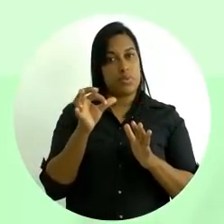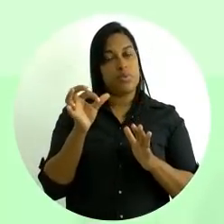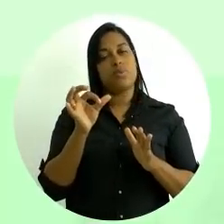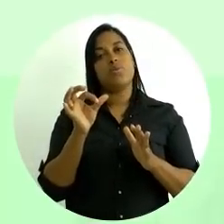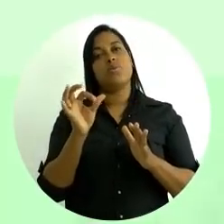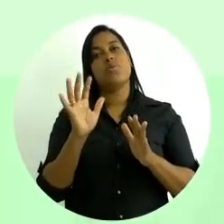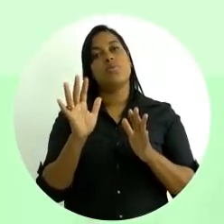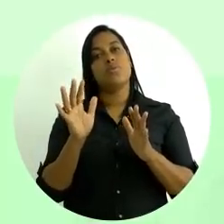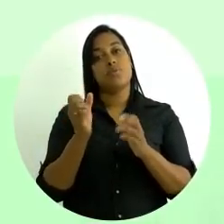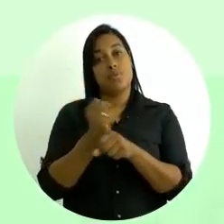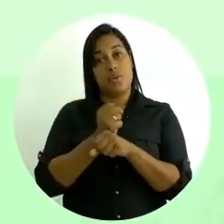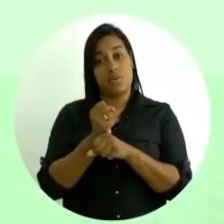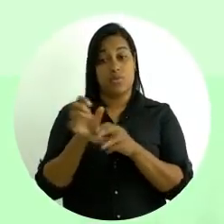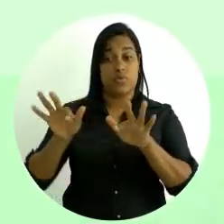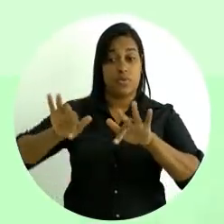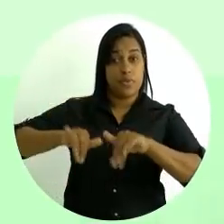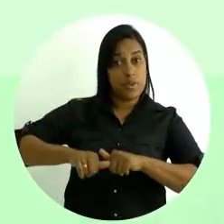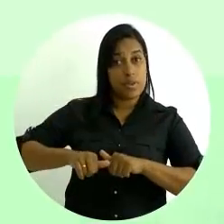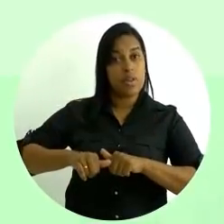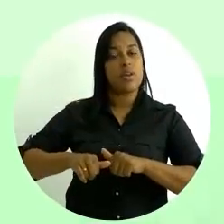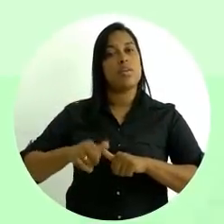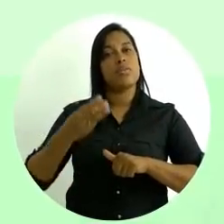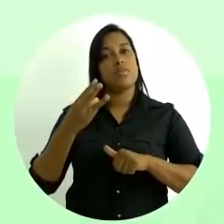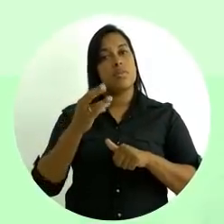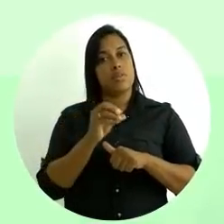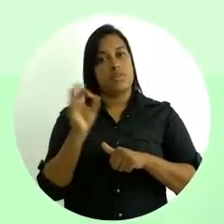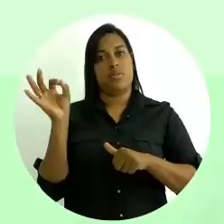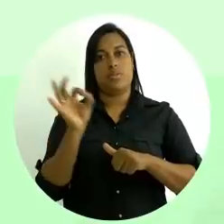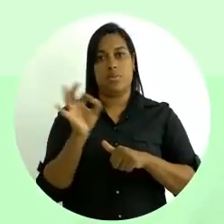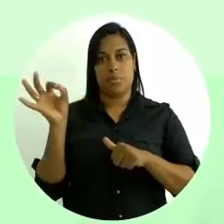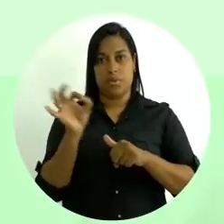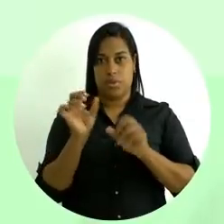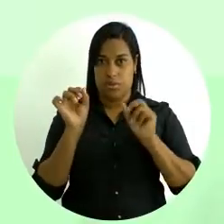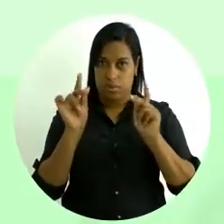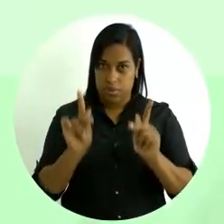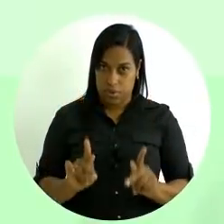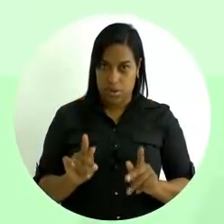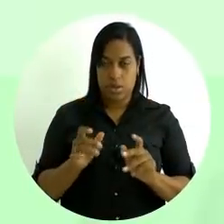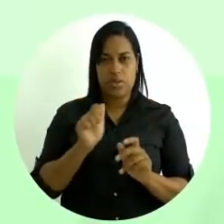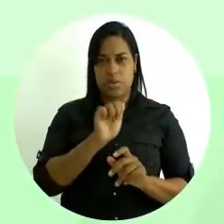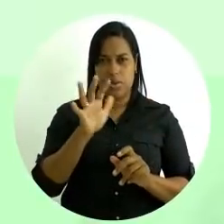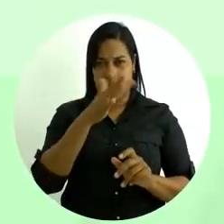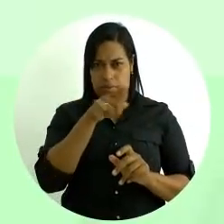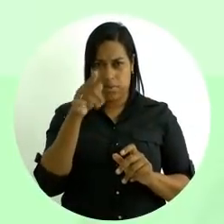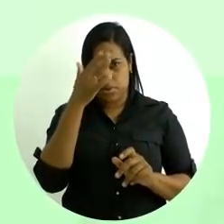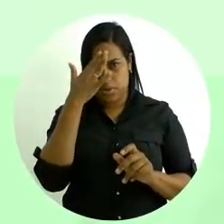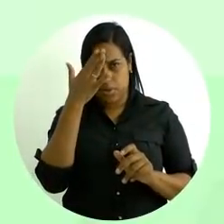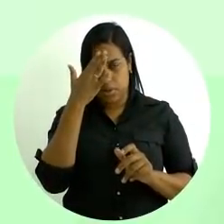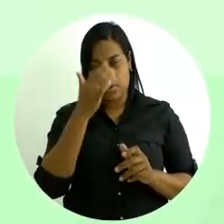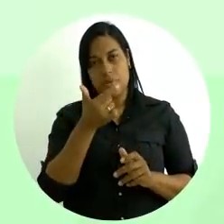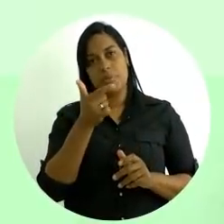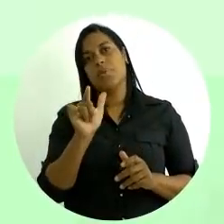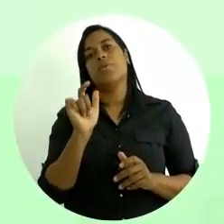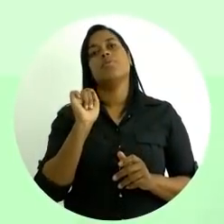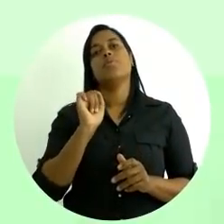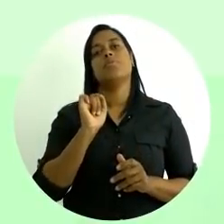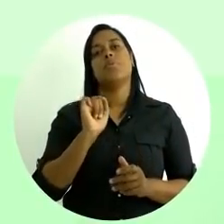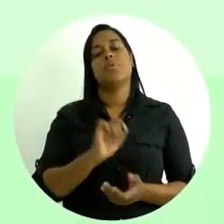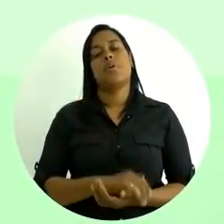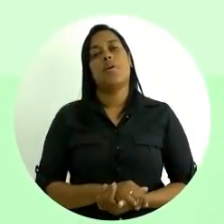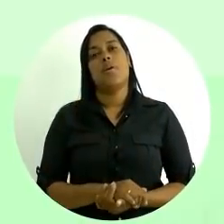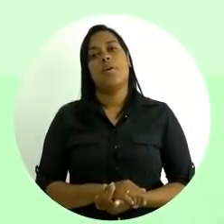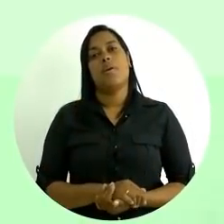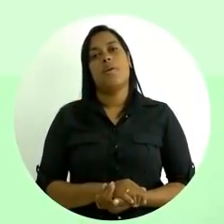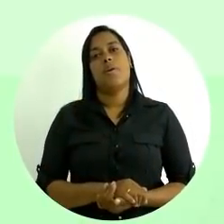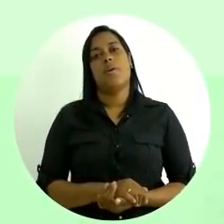9º ano, que são os anos finais do ensino fundamental, 30%, tá bom? Ficou claro isso aí? Partindo para a